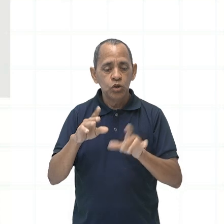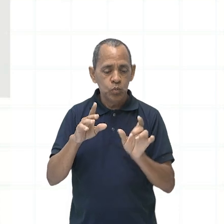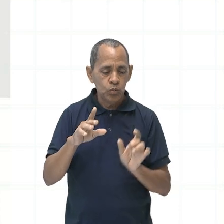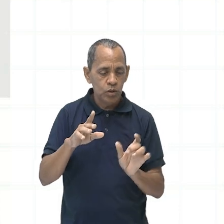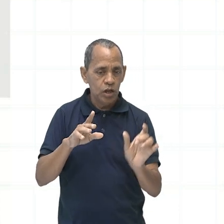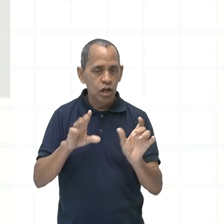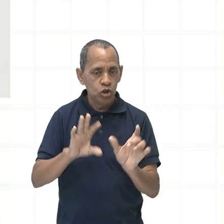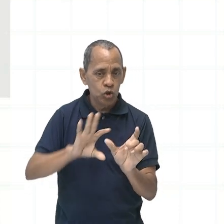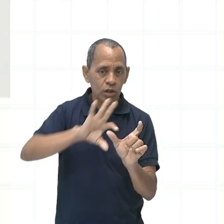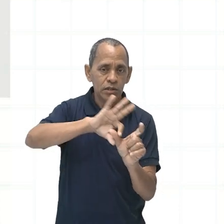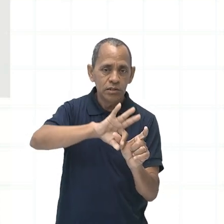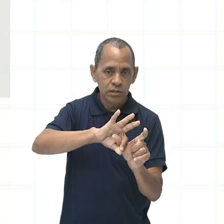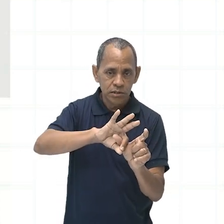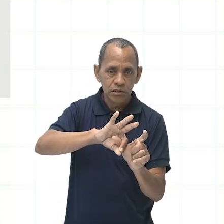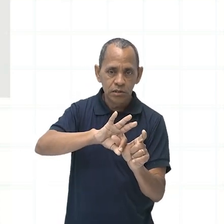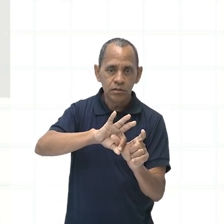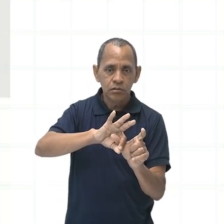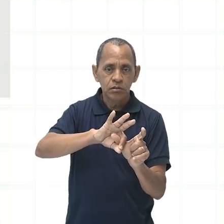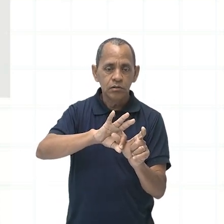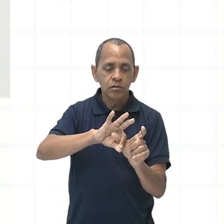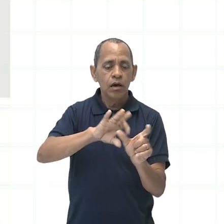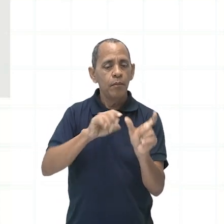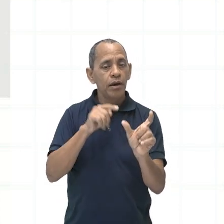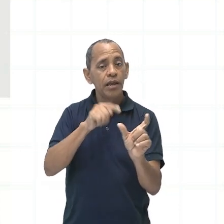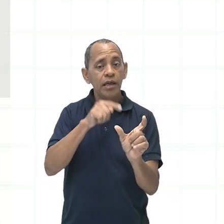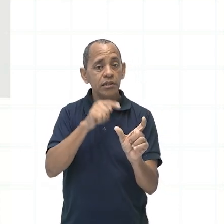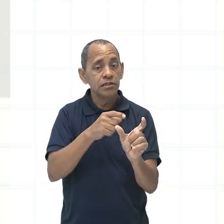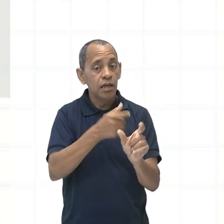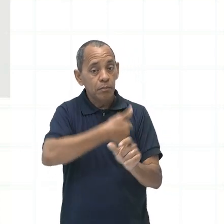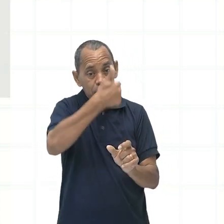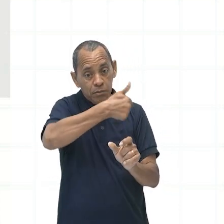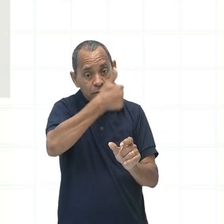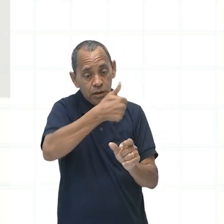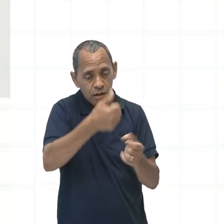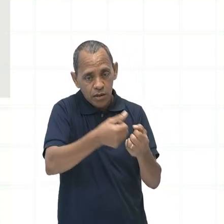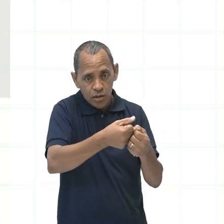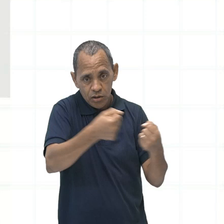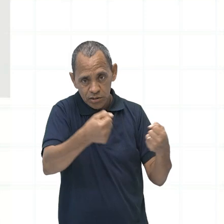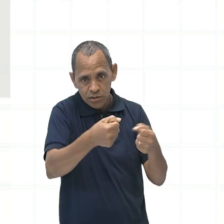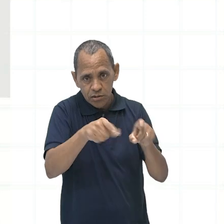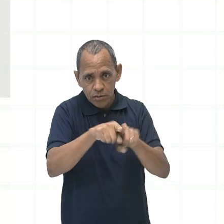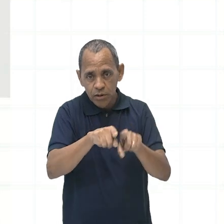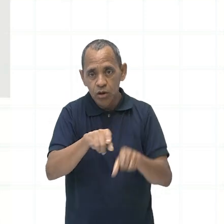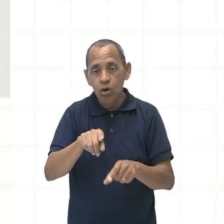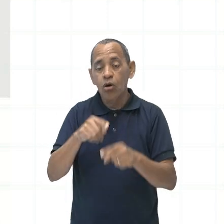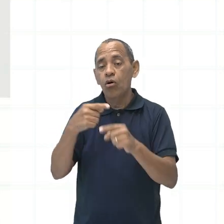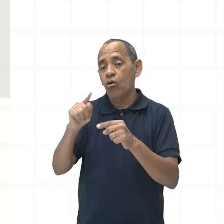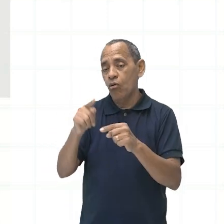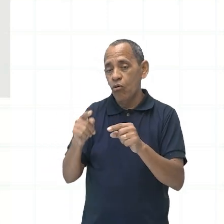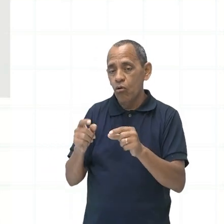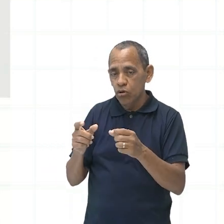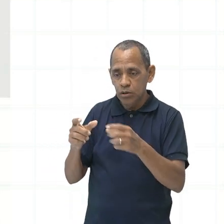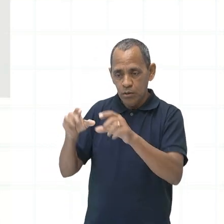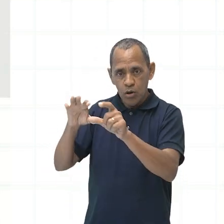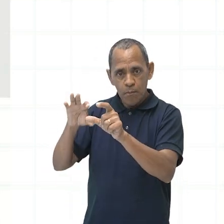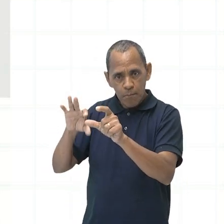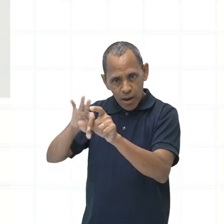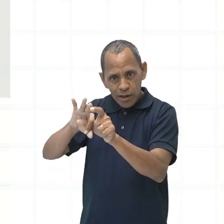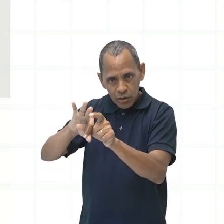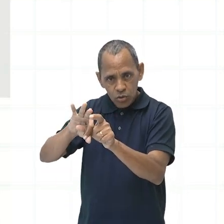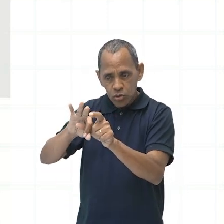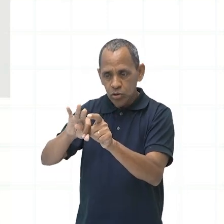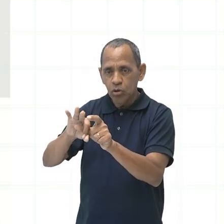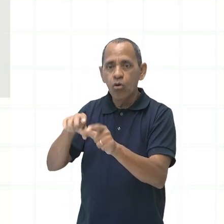às vezes, uma parte da conexão aparece na oração principal e a outra parte na oração subordinada, tá? Além